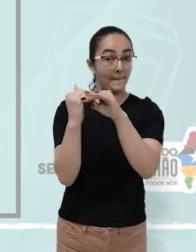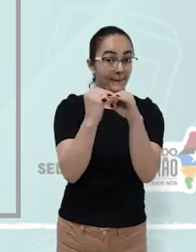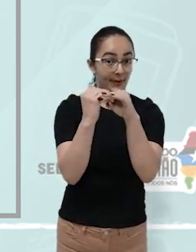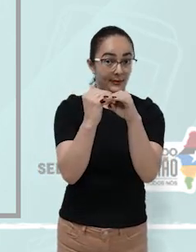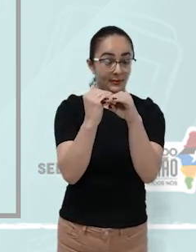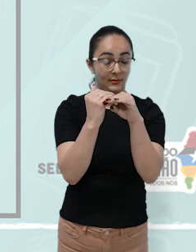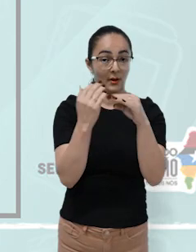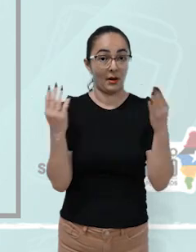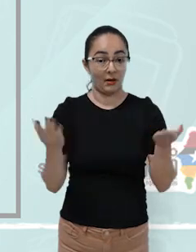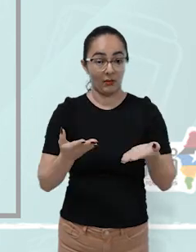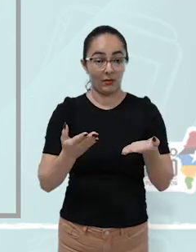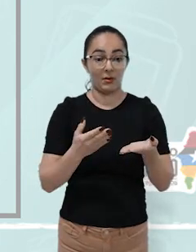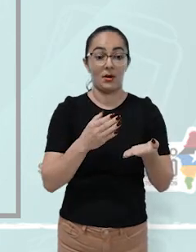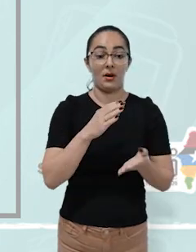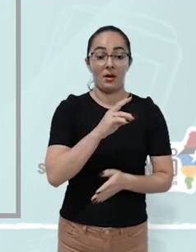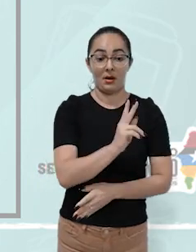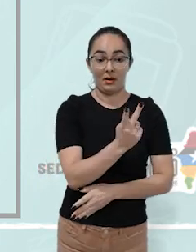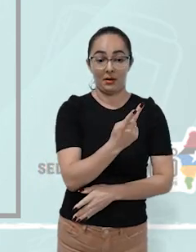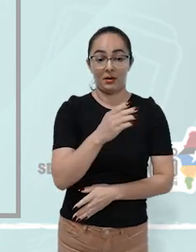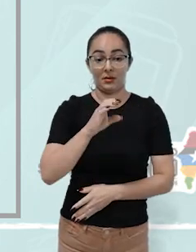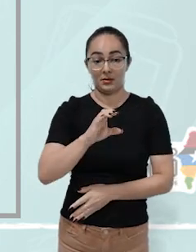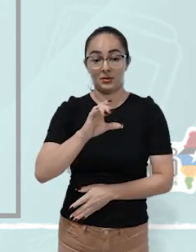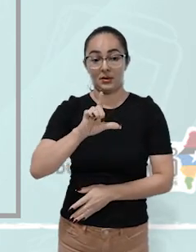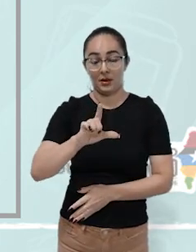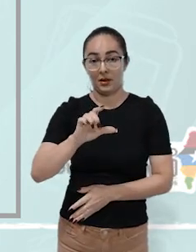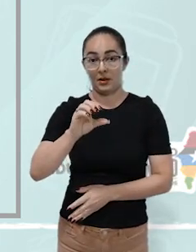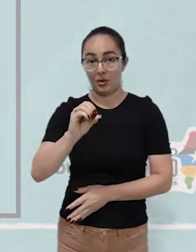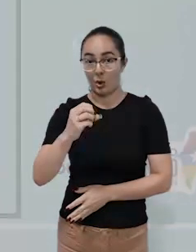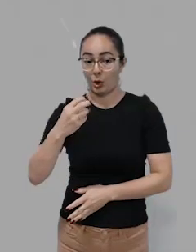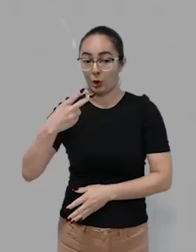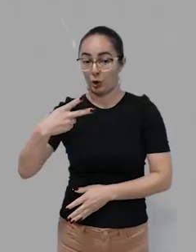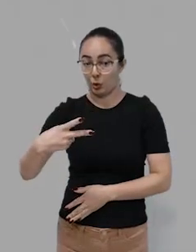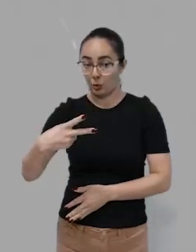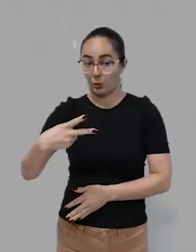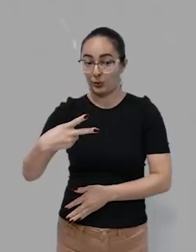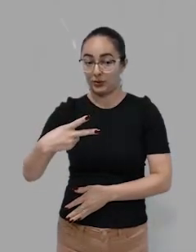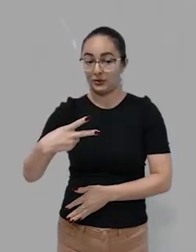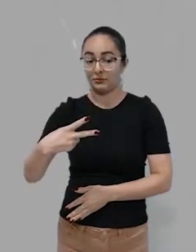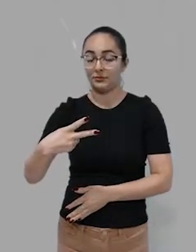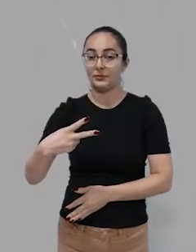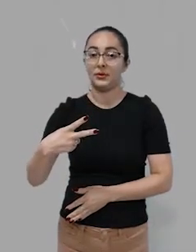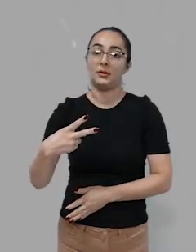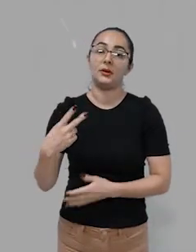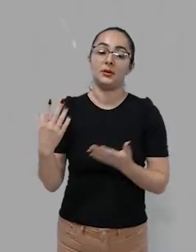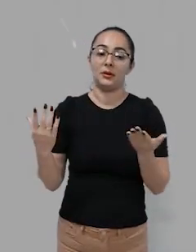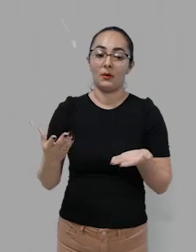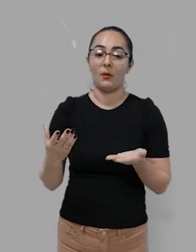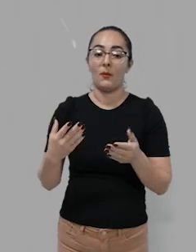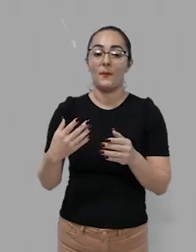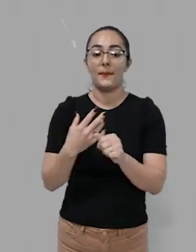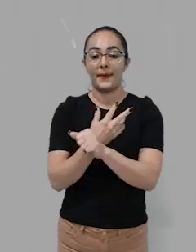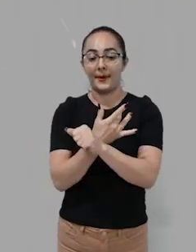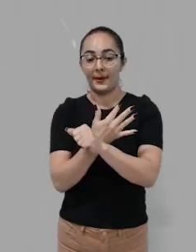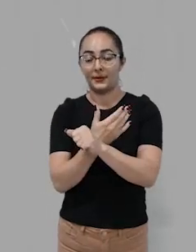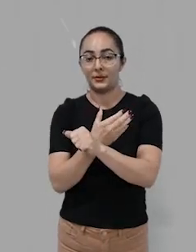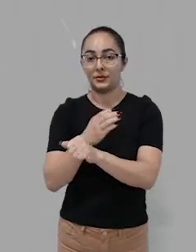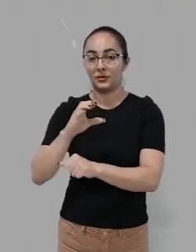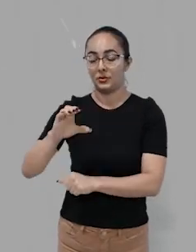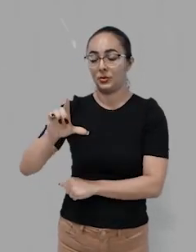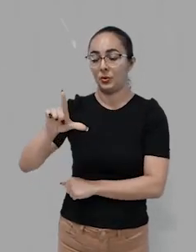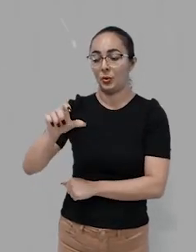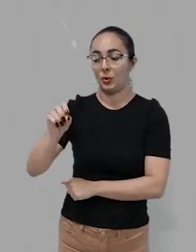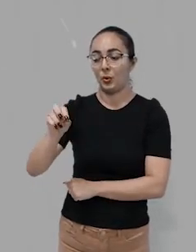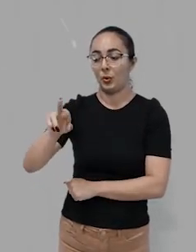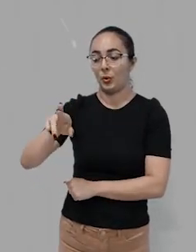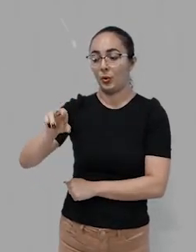oso, ácido cloroso. Show, né? E nós temos o HClO.